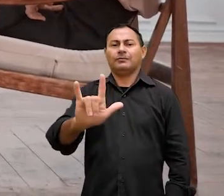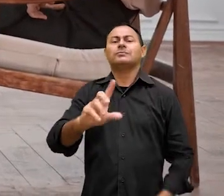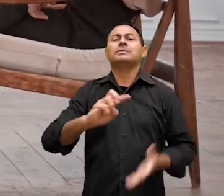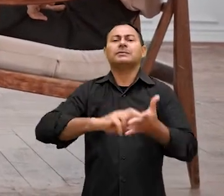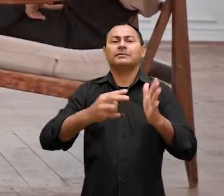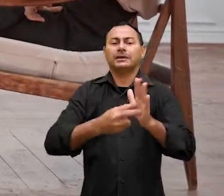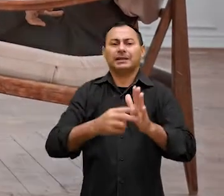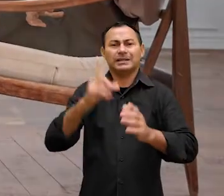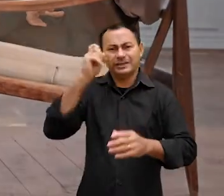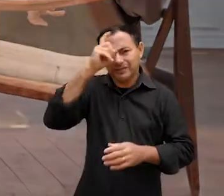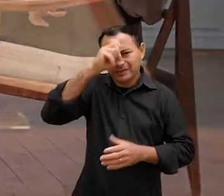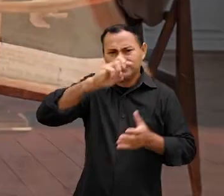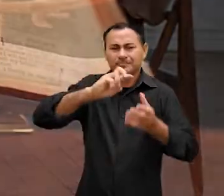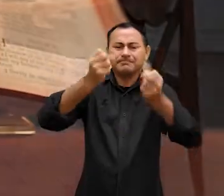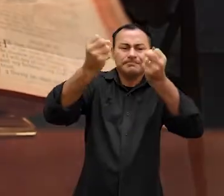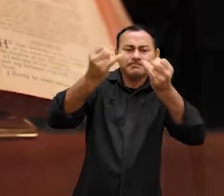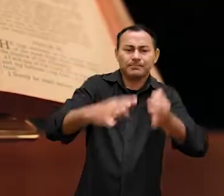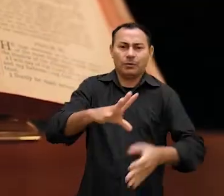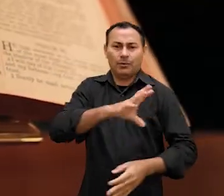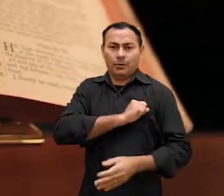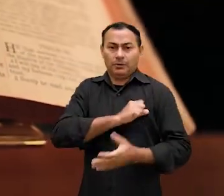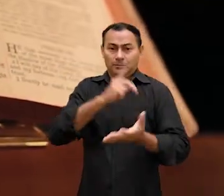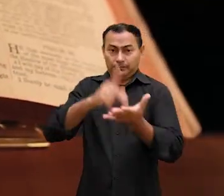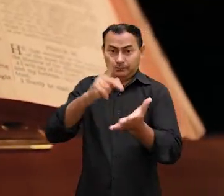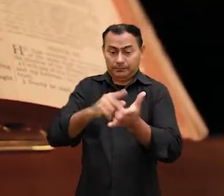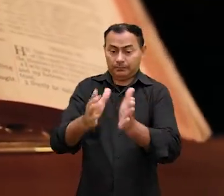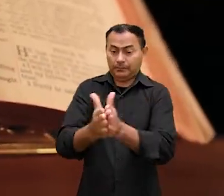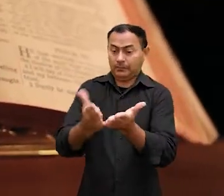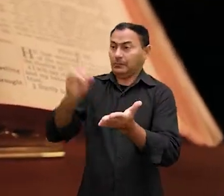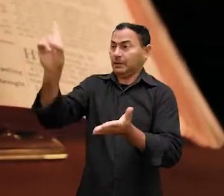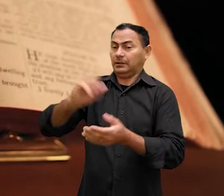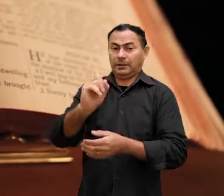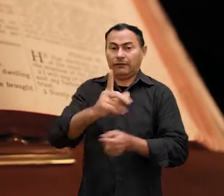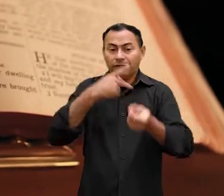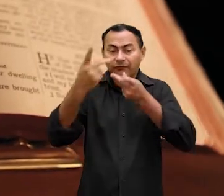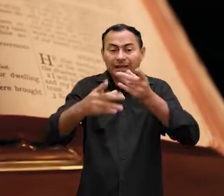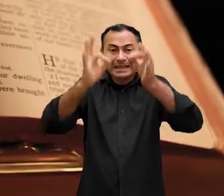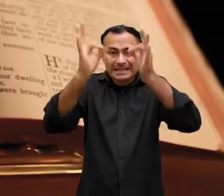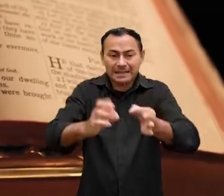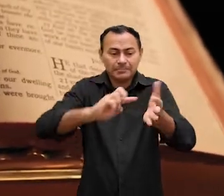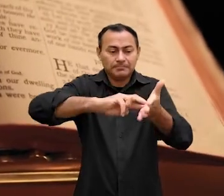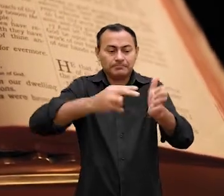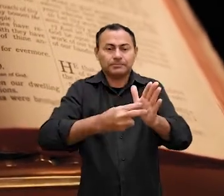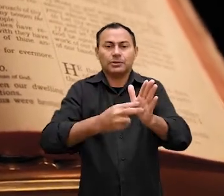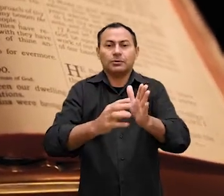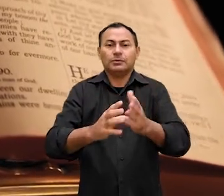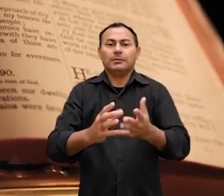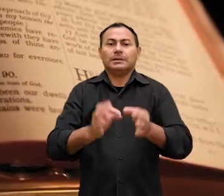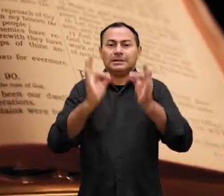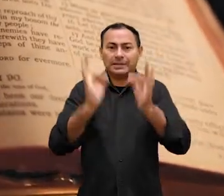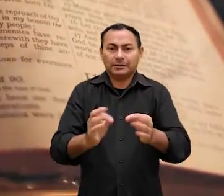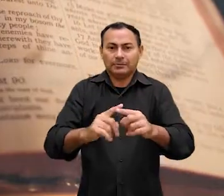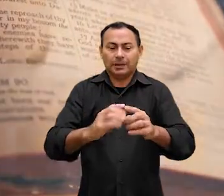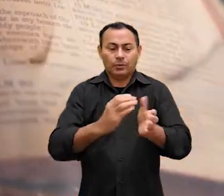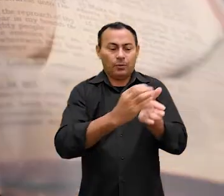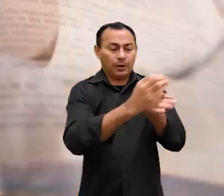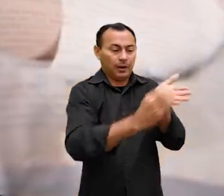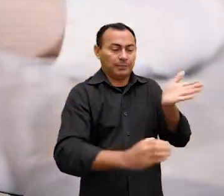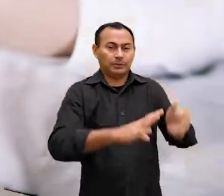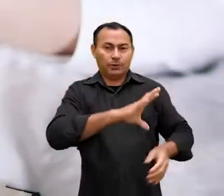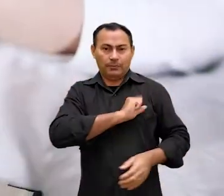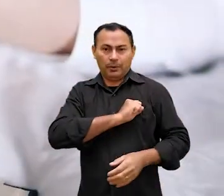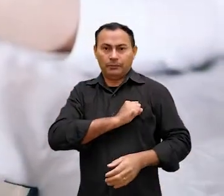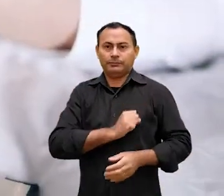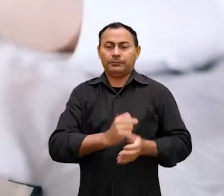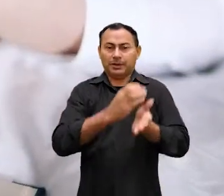definir o amor. Na verdade, nem mesmo a Bíblia dá uma definição exata. Mas o chamado capítulo do amor, o